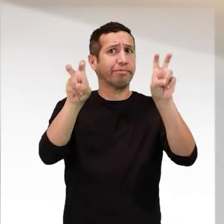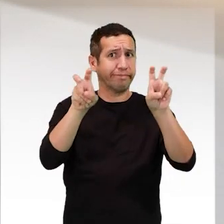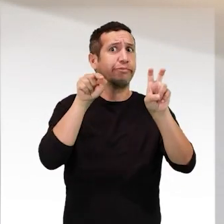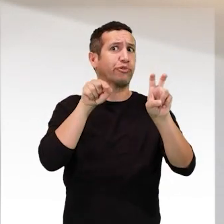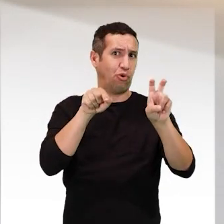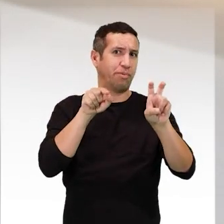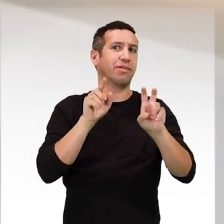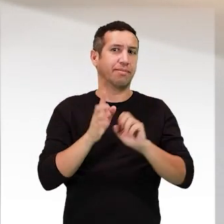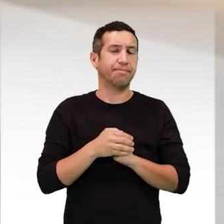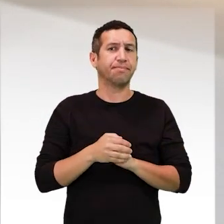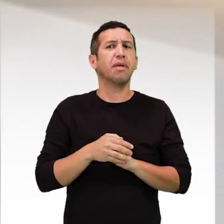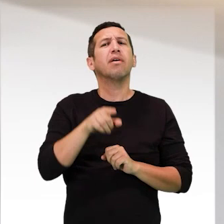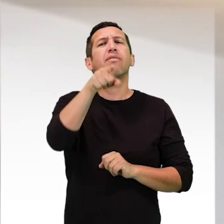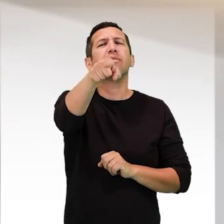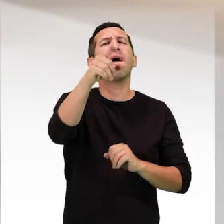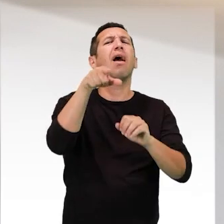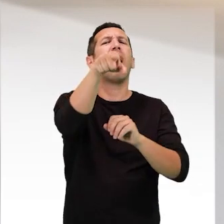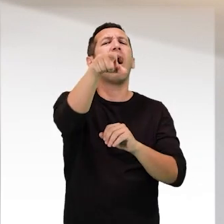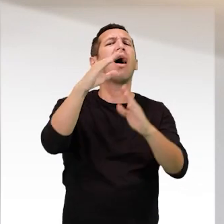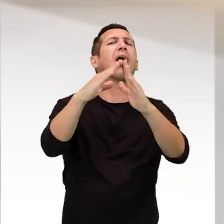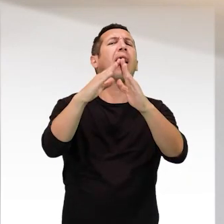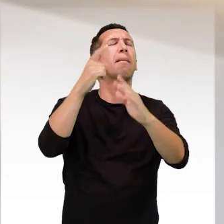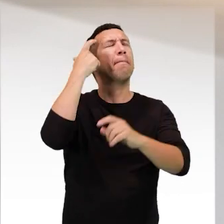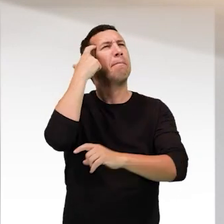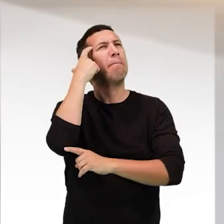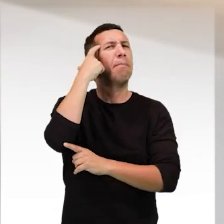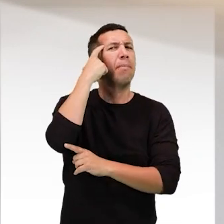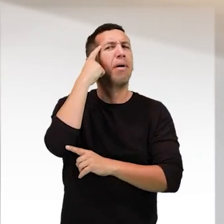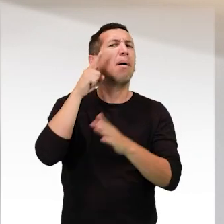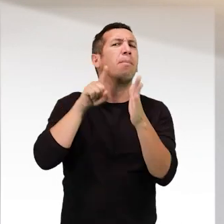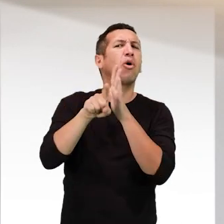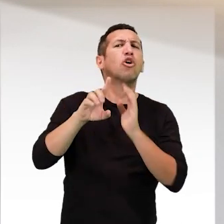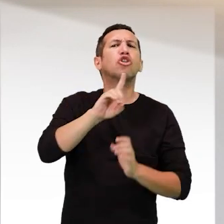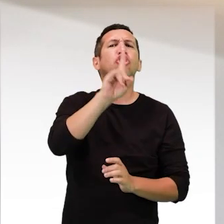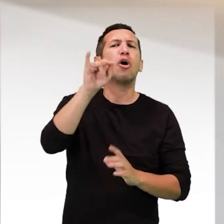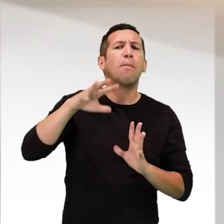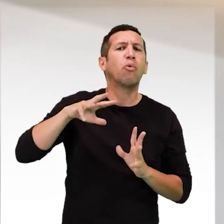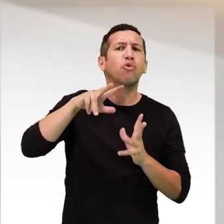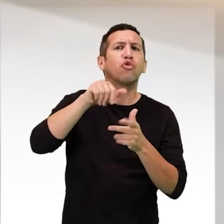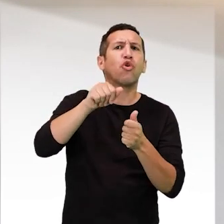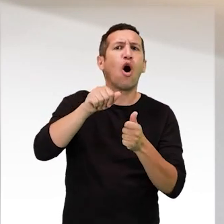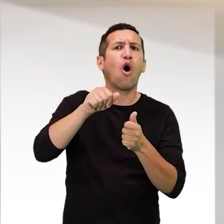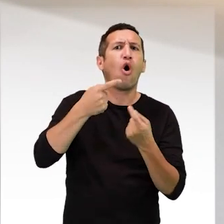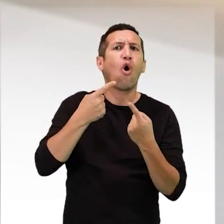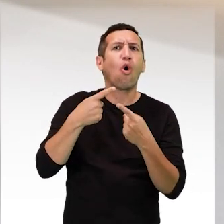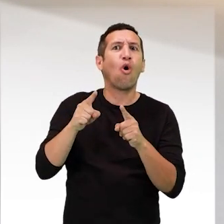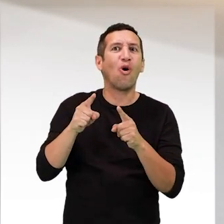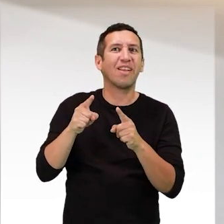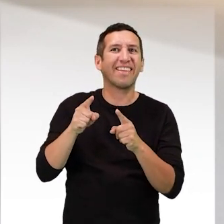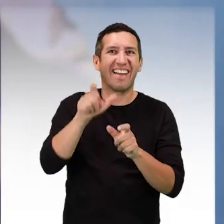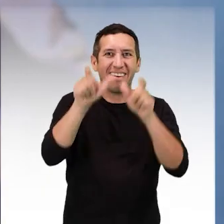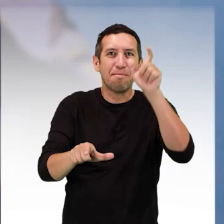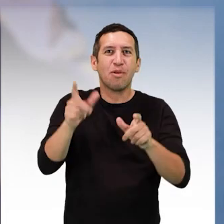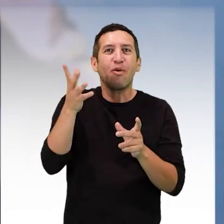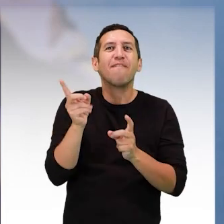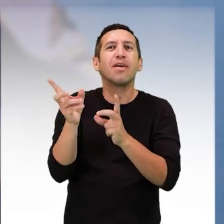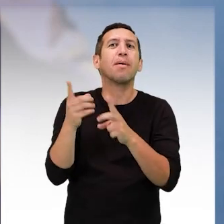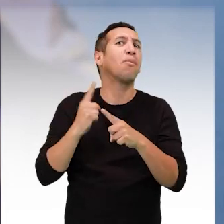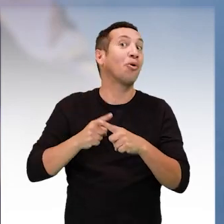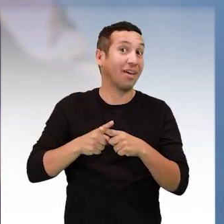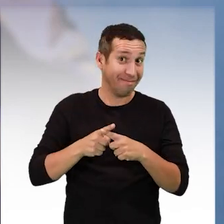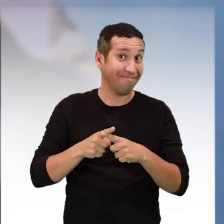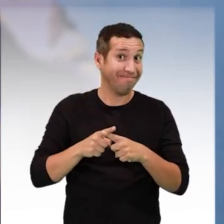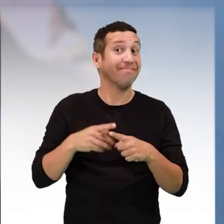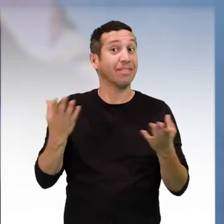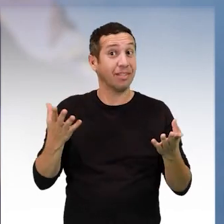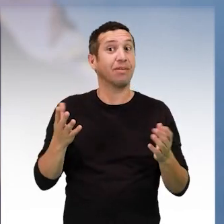desse assunto. Mas você de casa deve se perguntar, por que foi instituído um Dia Mundial contra esse tipo de crime?